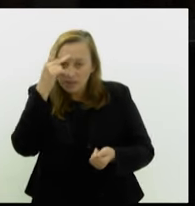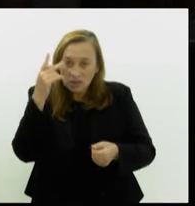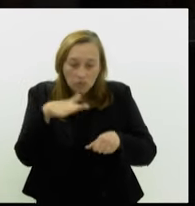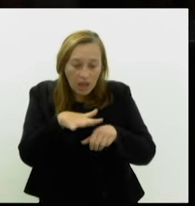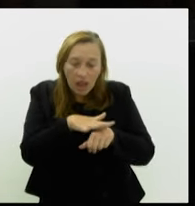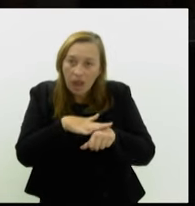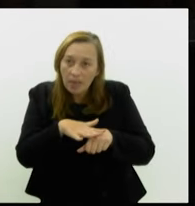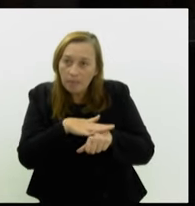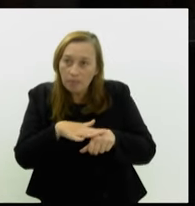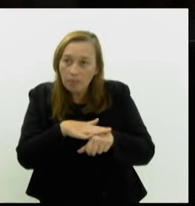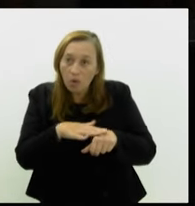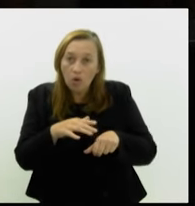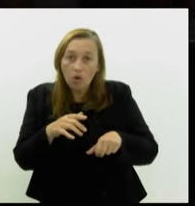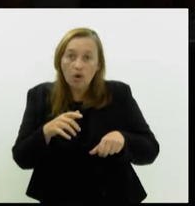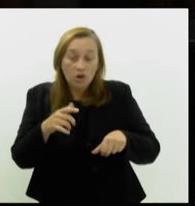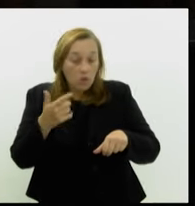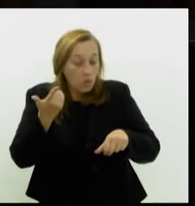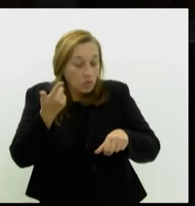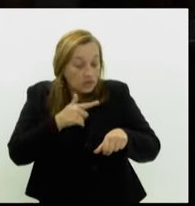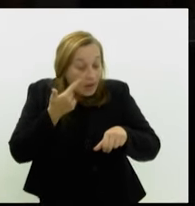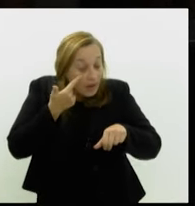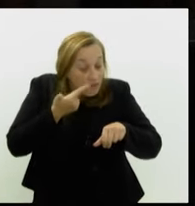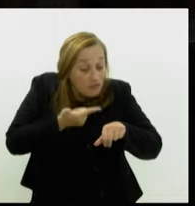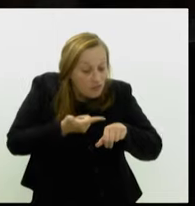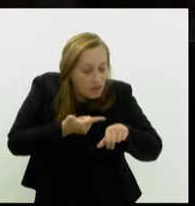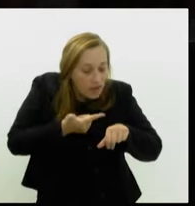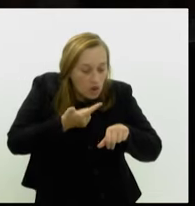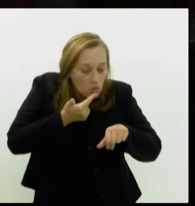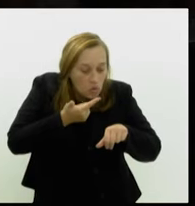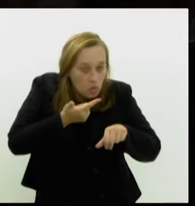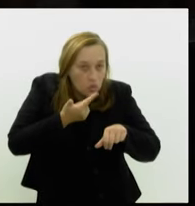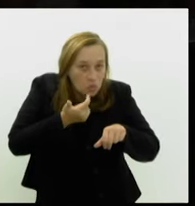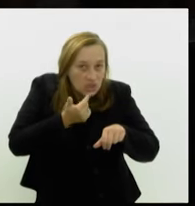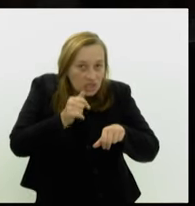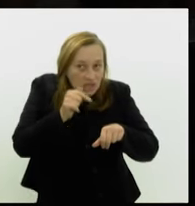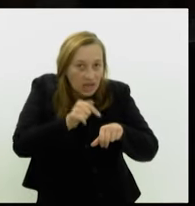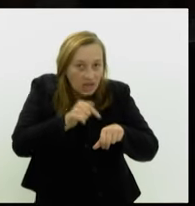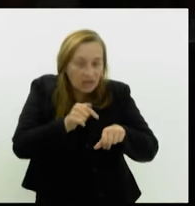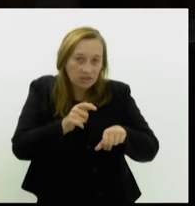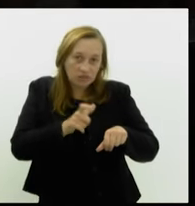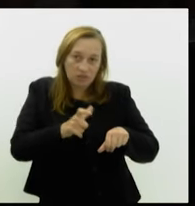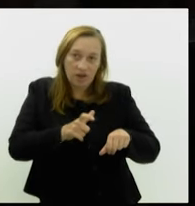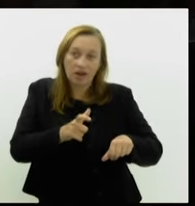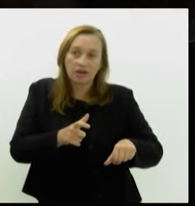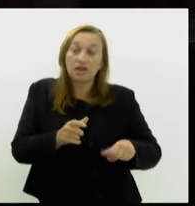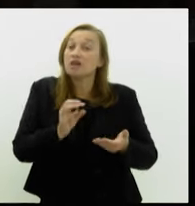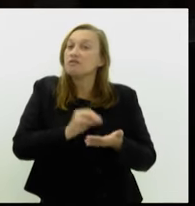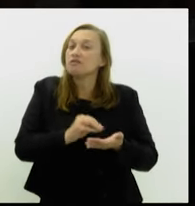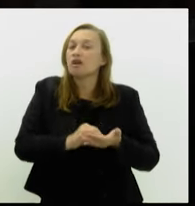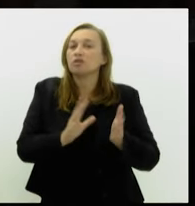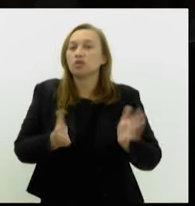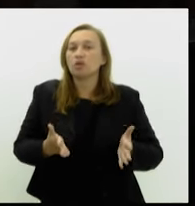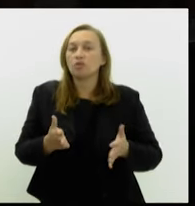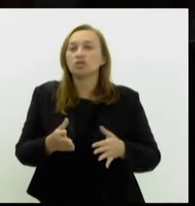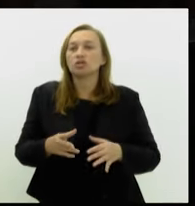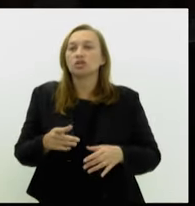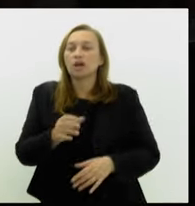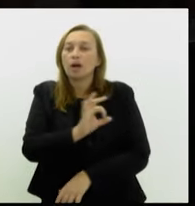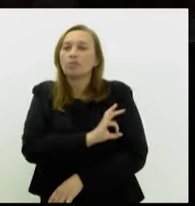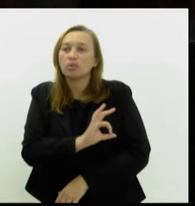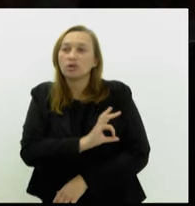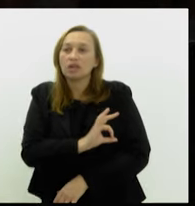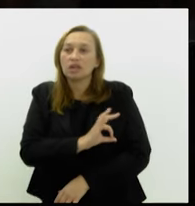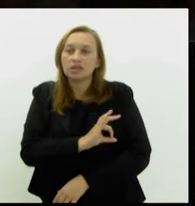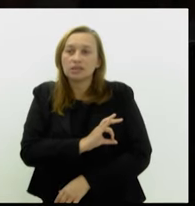luminol consegue verificar que naquele espaço tinha sangue. E até isso falta hoje na polícia científica, porque o